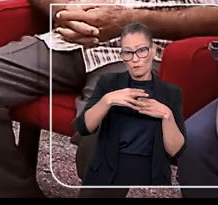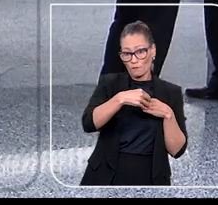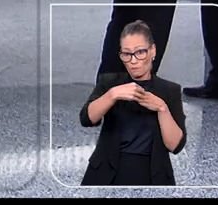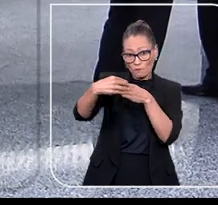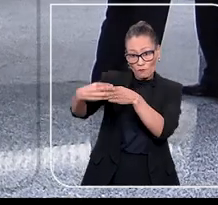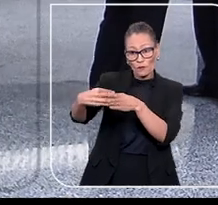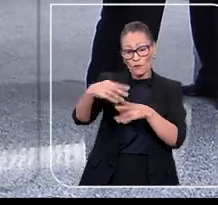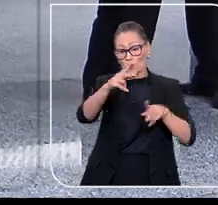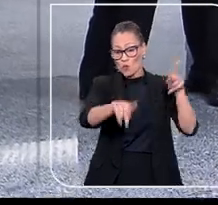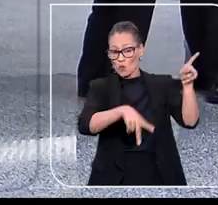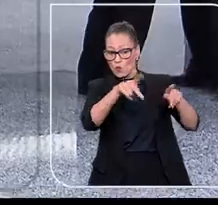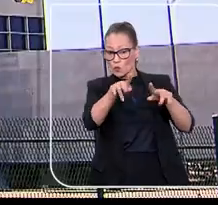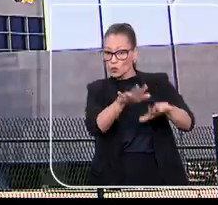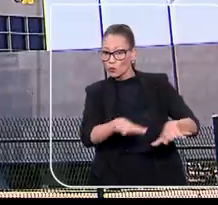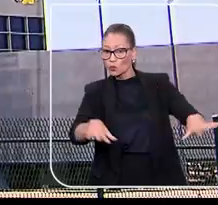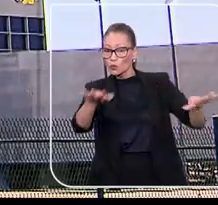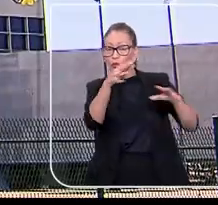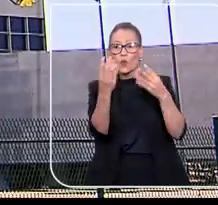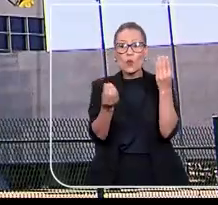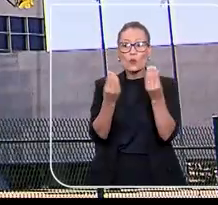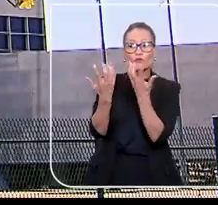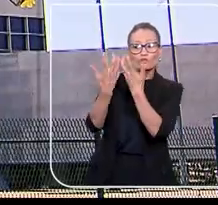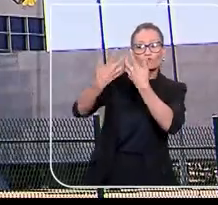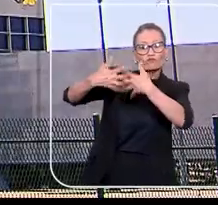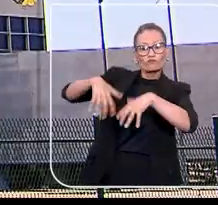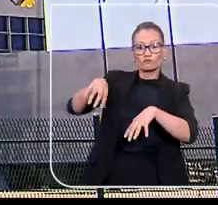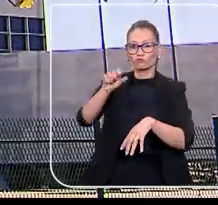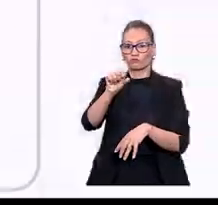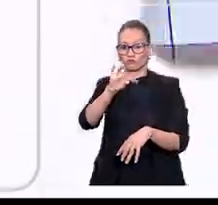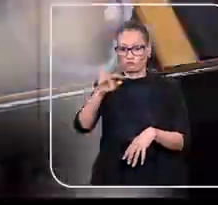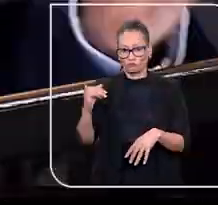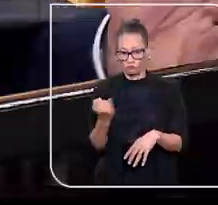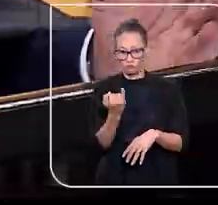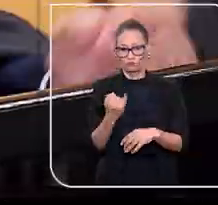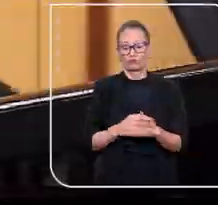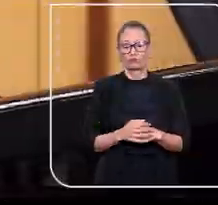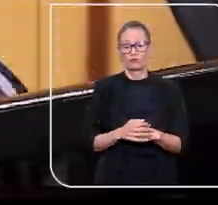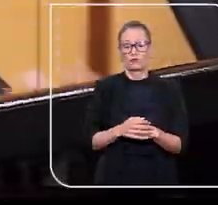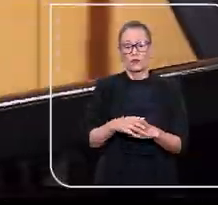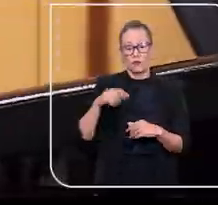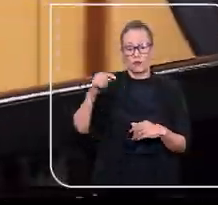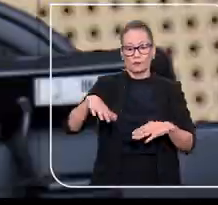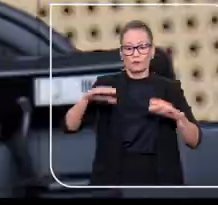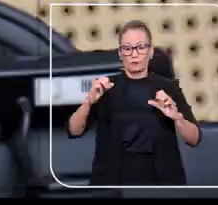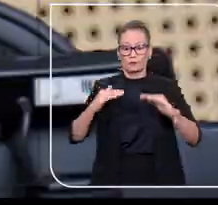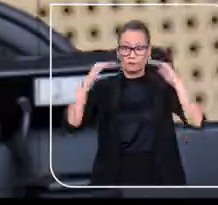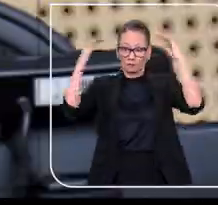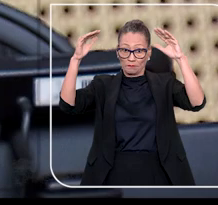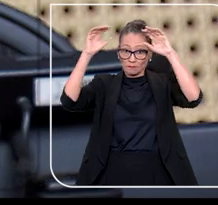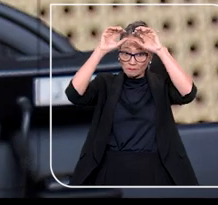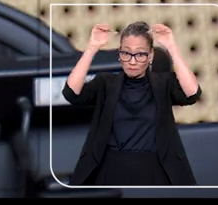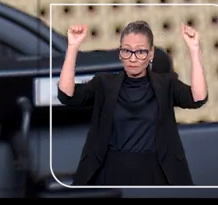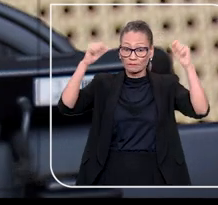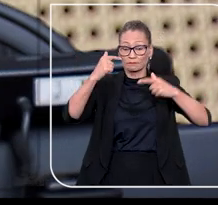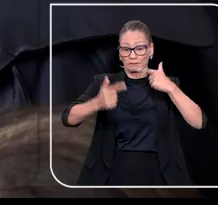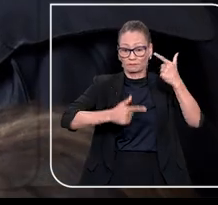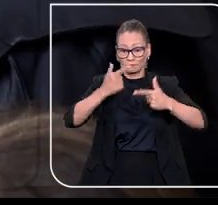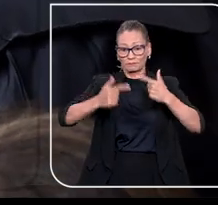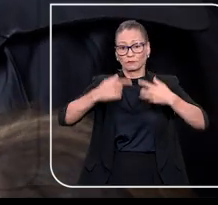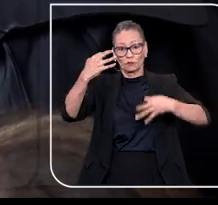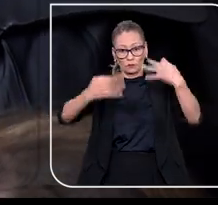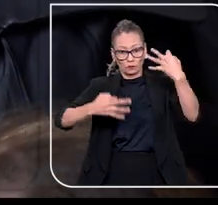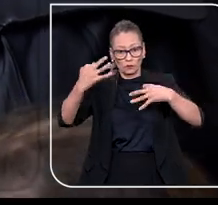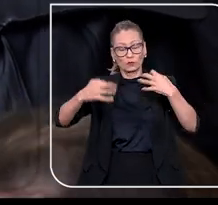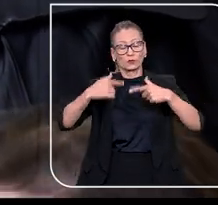diversificado o funcionamento do STJ. É assim que o Superior Tribunal de Justiça trabalha para